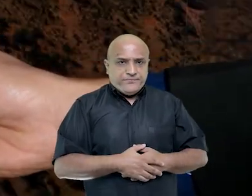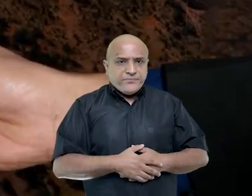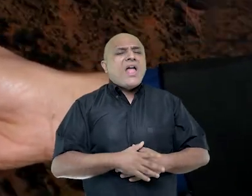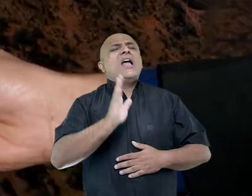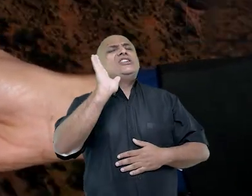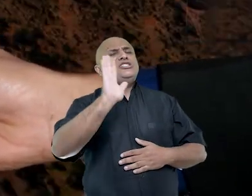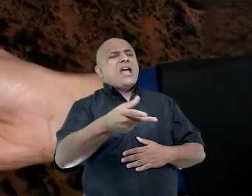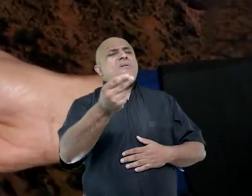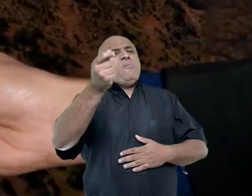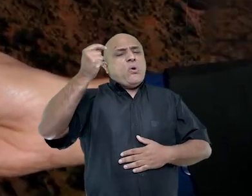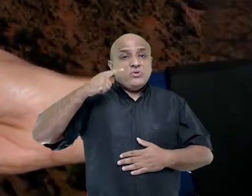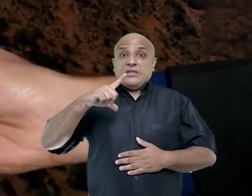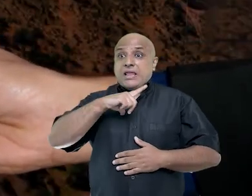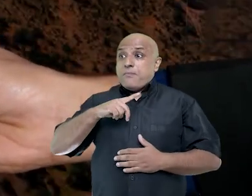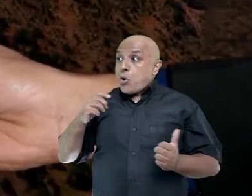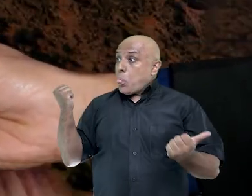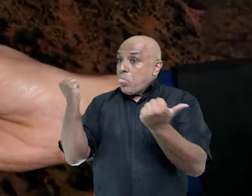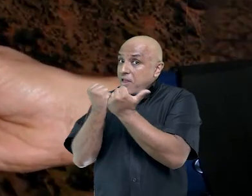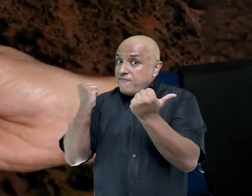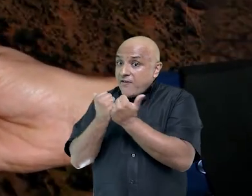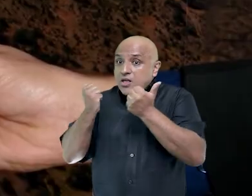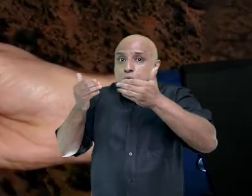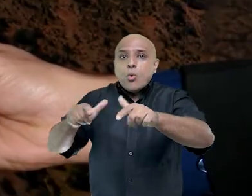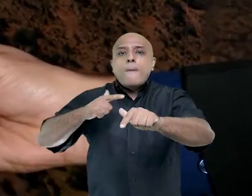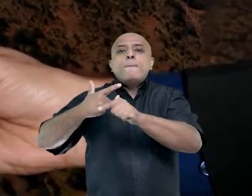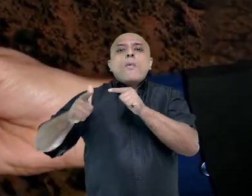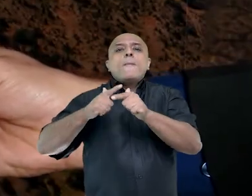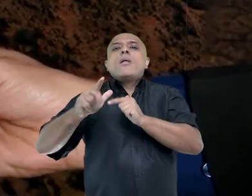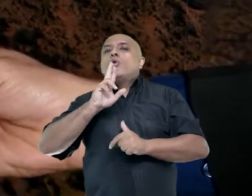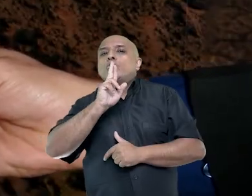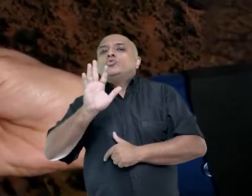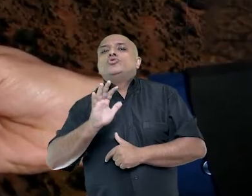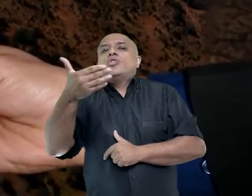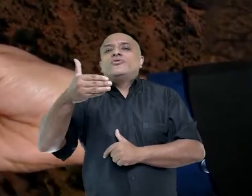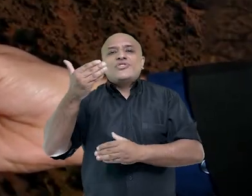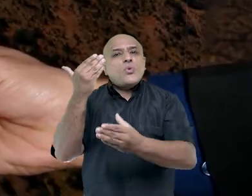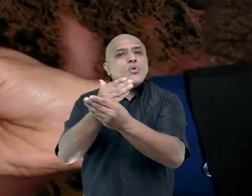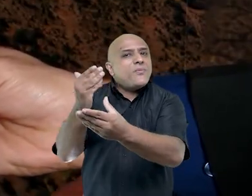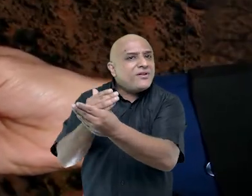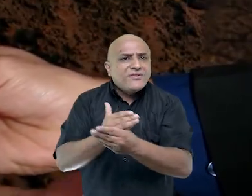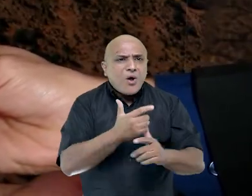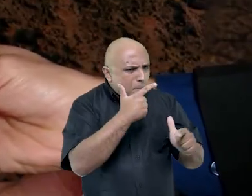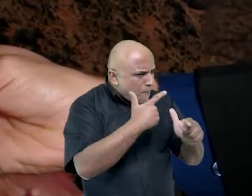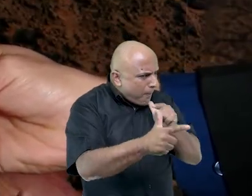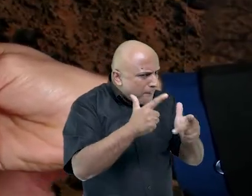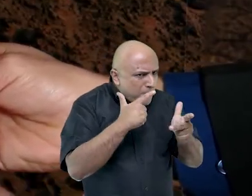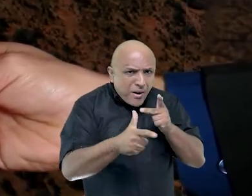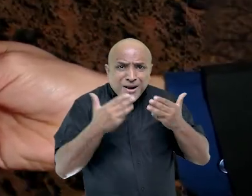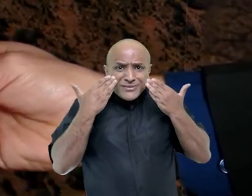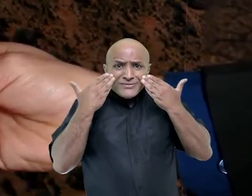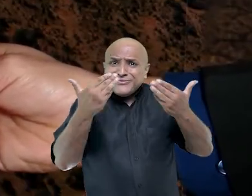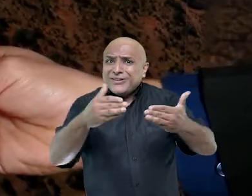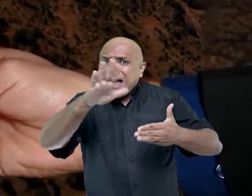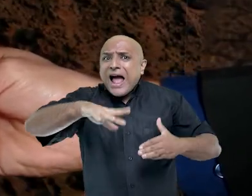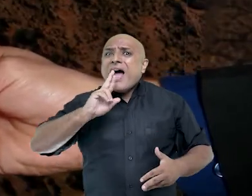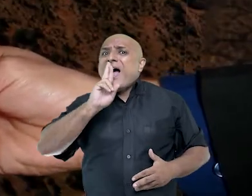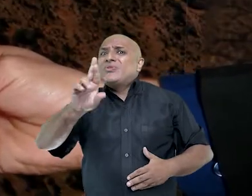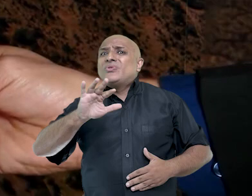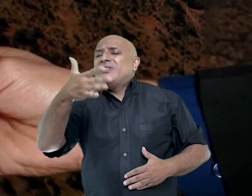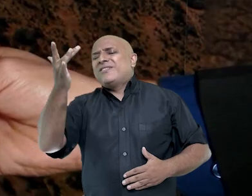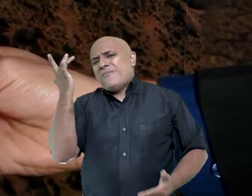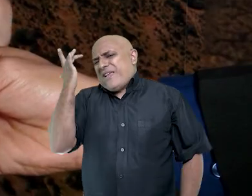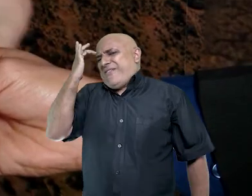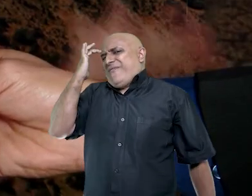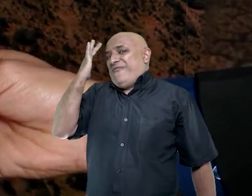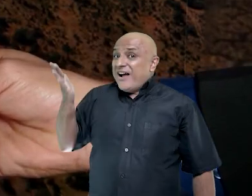defendo que a gente tem que focar mais nos problemas do que na solução do processo, porque quando o problema ele se torna evidenciado, a solução se torna mais